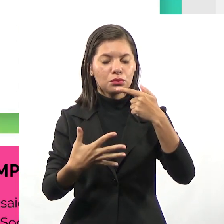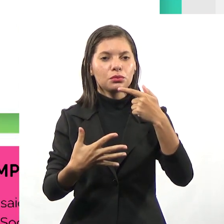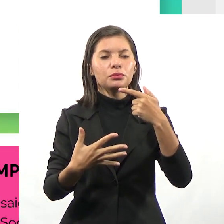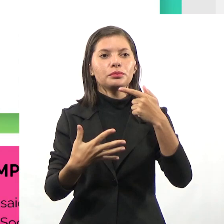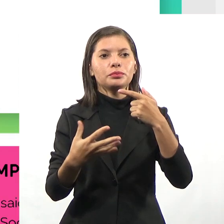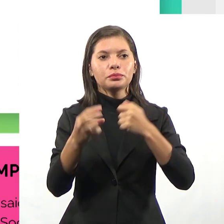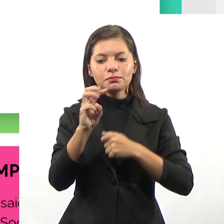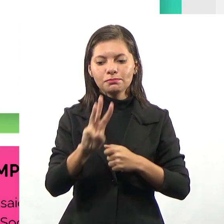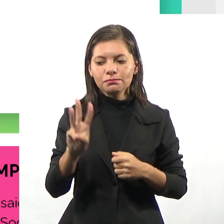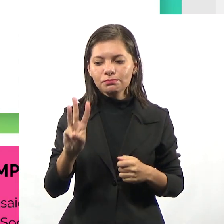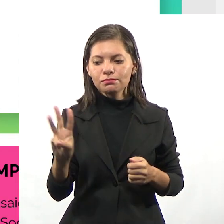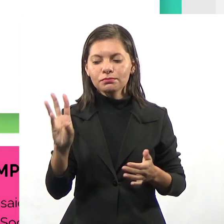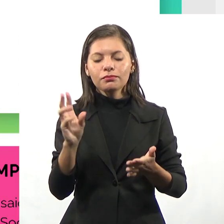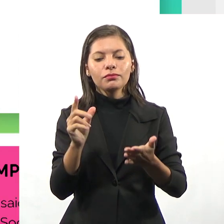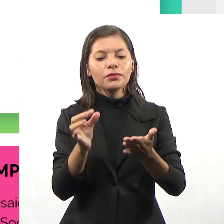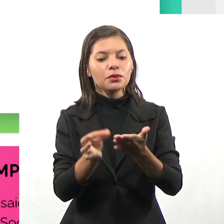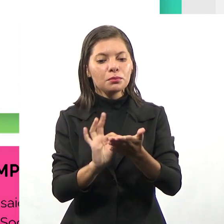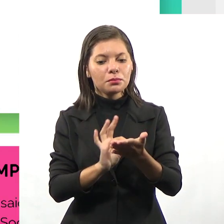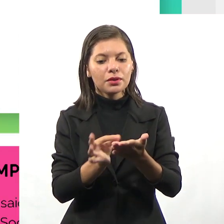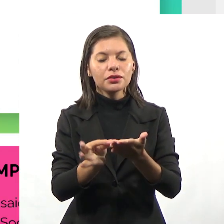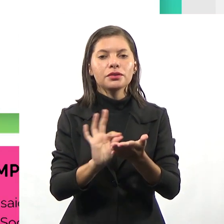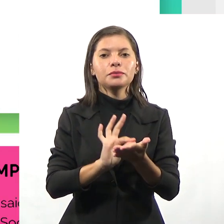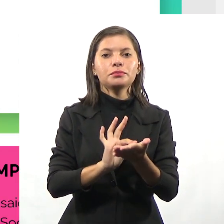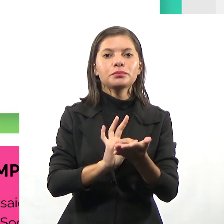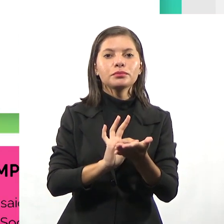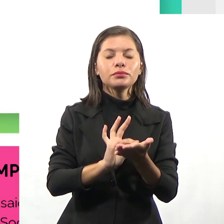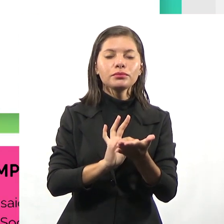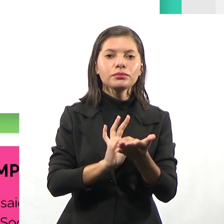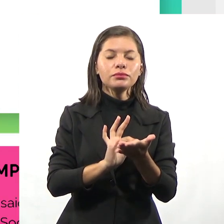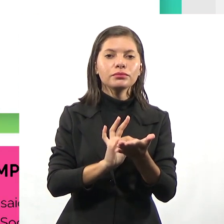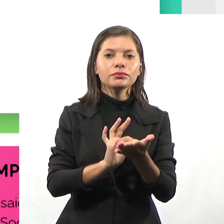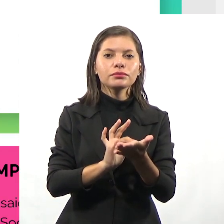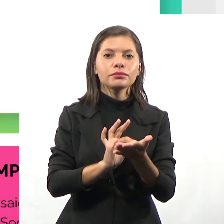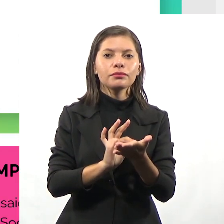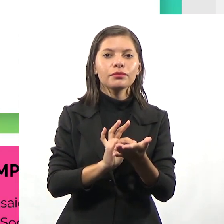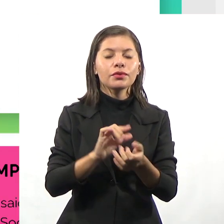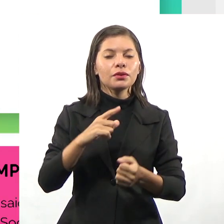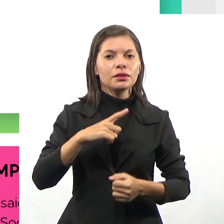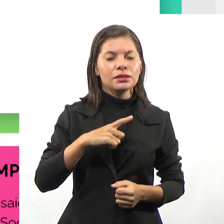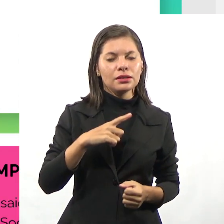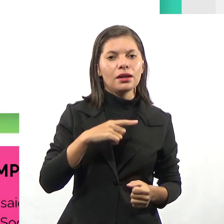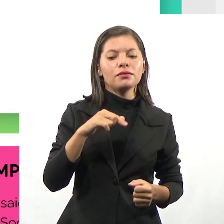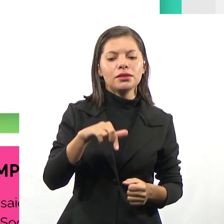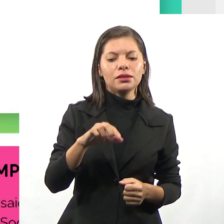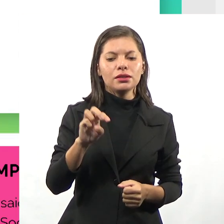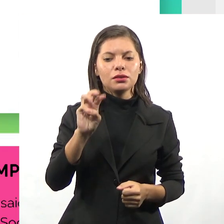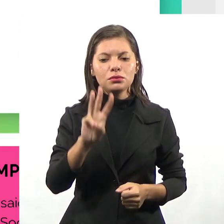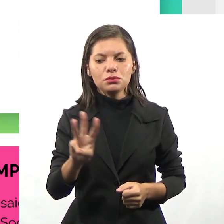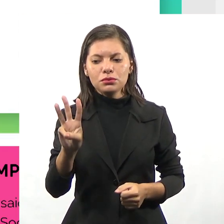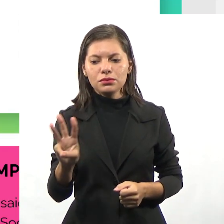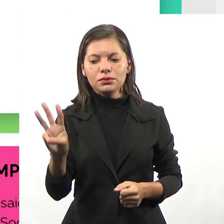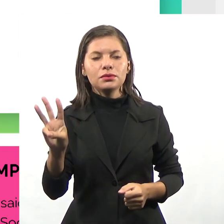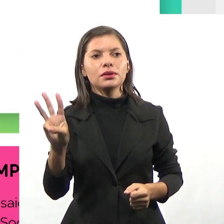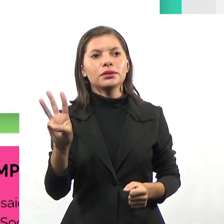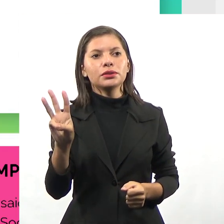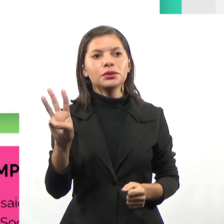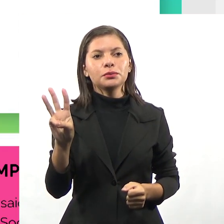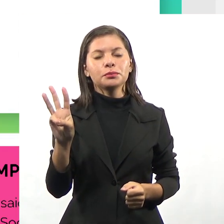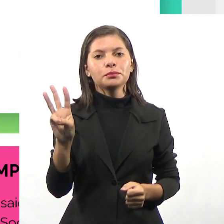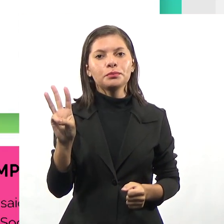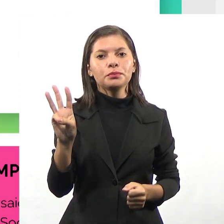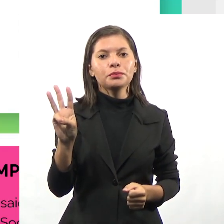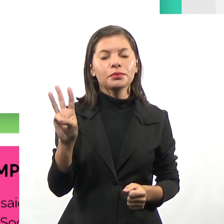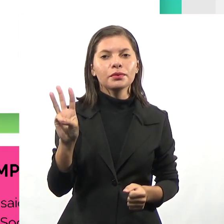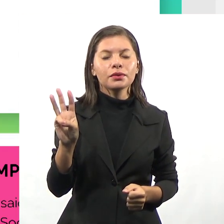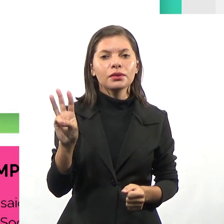Google sobre aquele site, sobre aquela página. Então ele vai te dar uma versão que estava armazenada no site, talvez não é